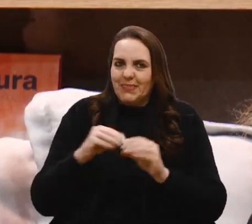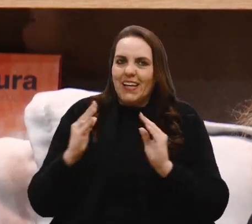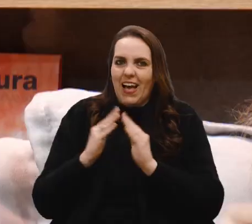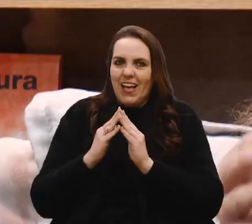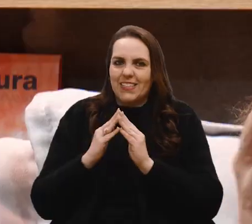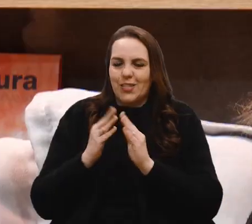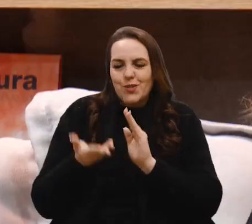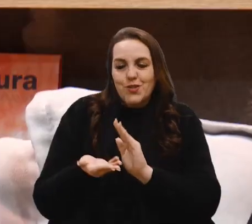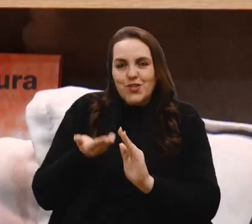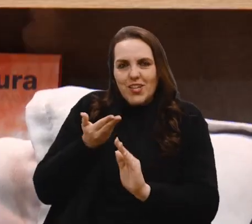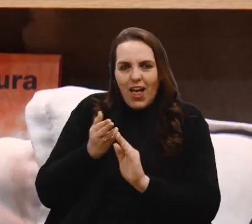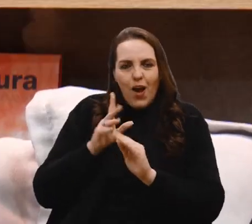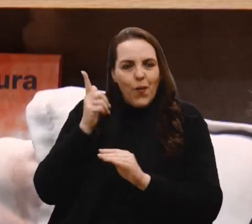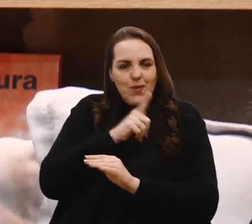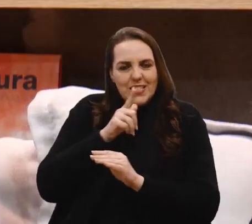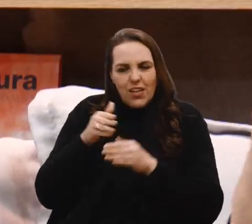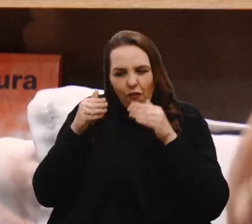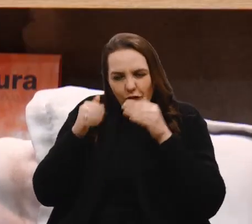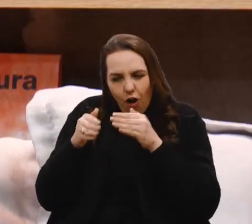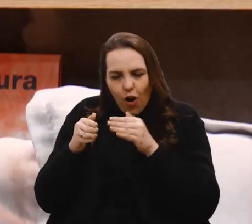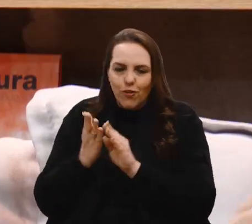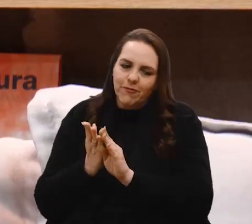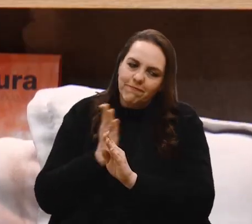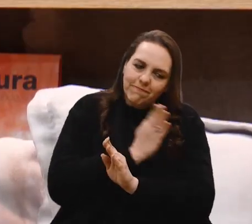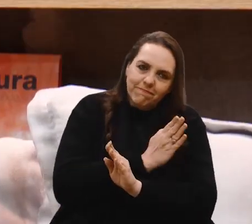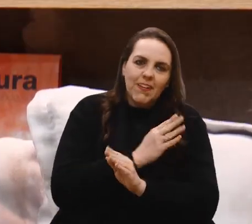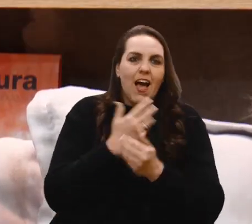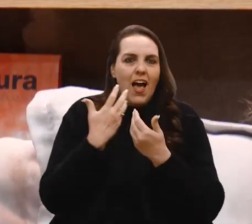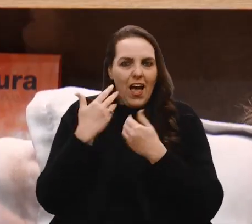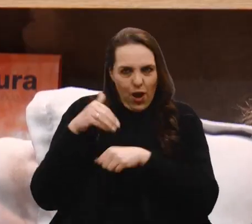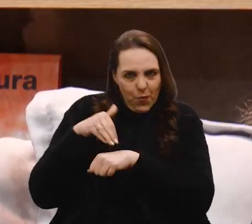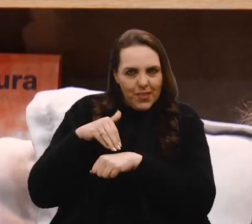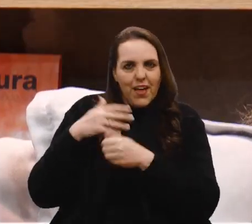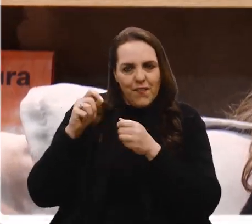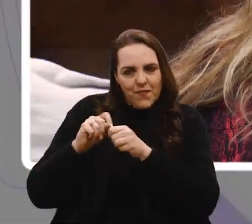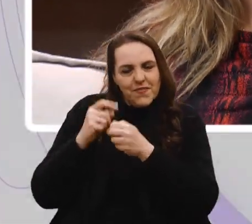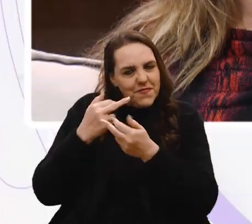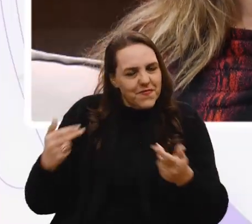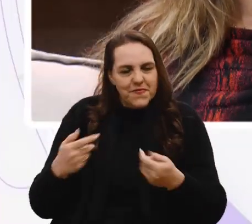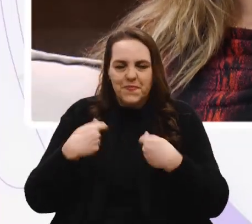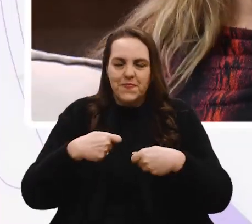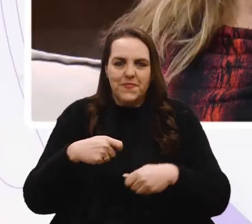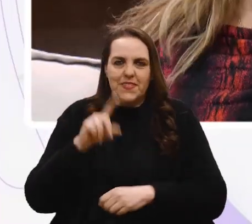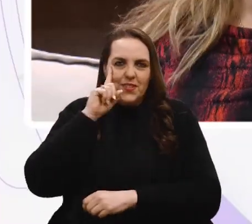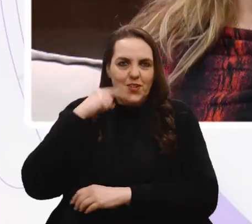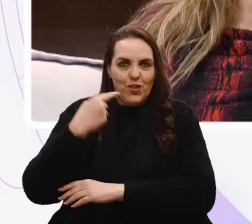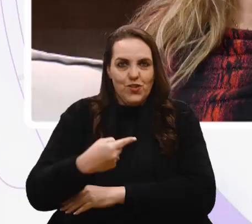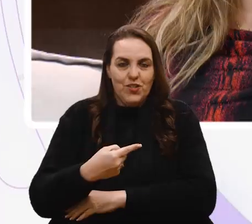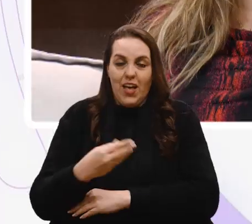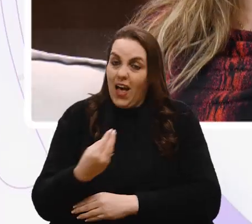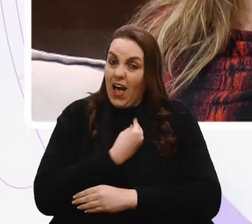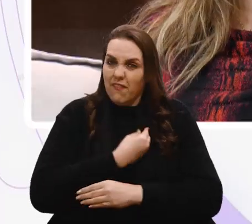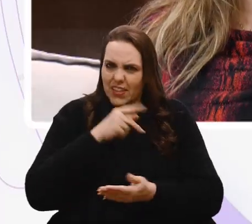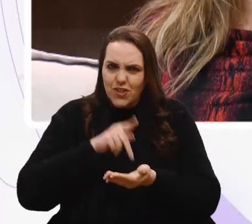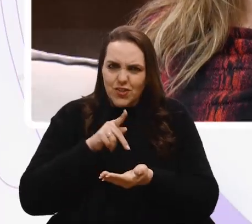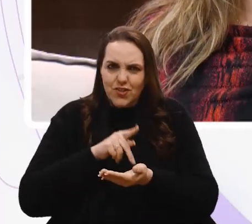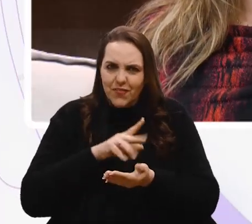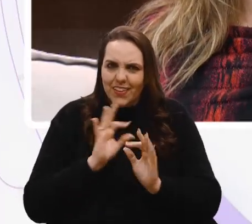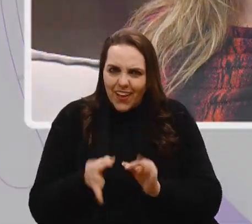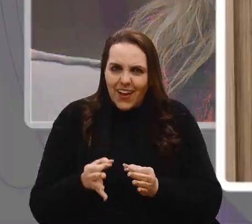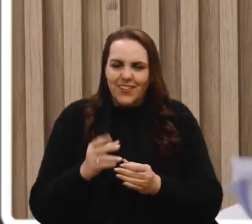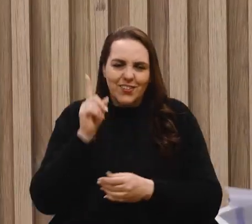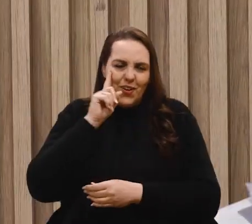do hiperfoco para tolerar e fazer o que precisa no dia a dia. Fazer a vida real, Isso, assim, o